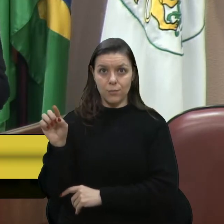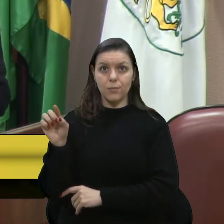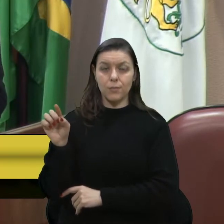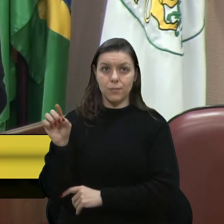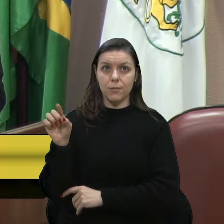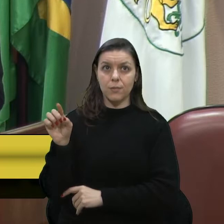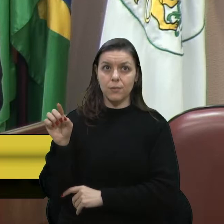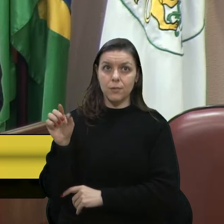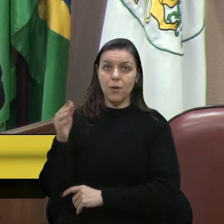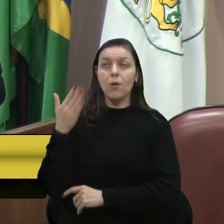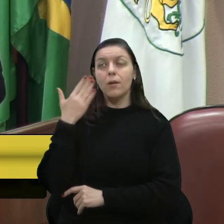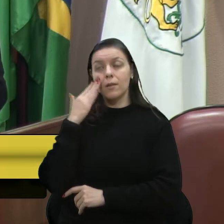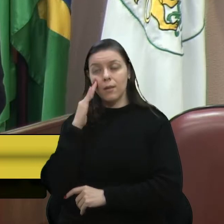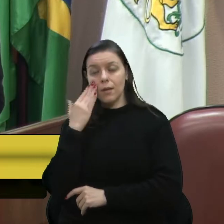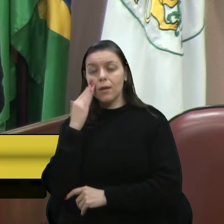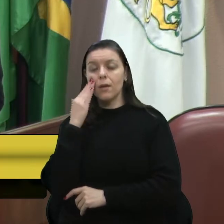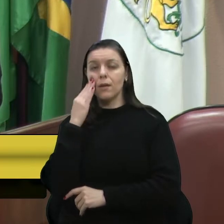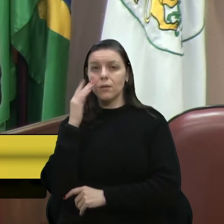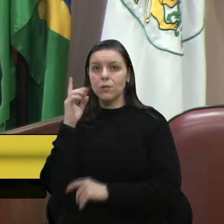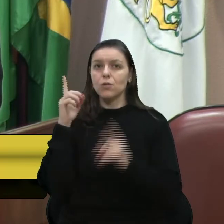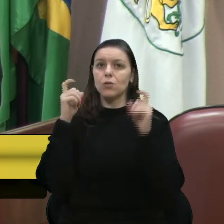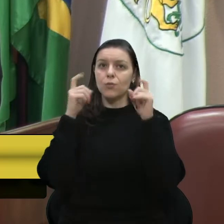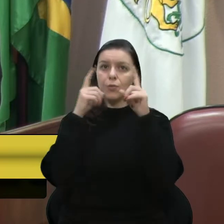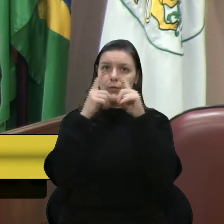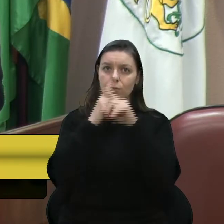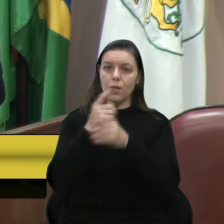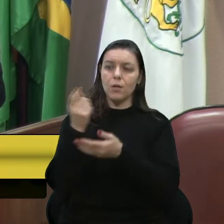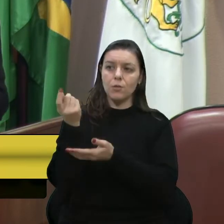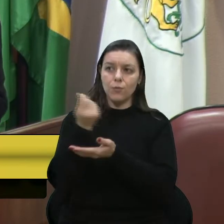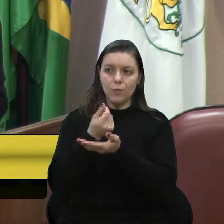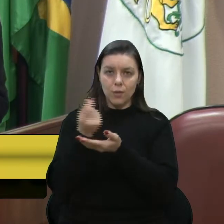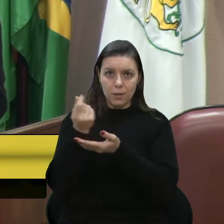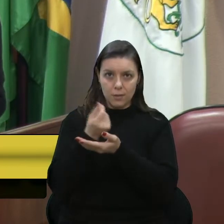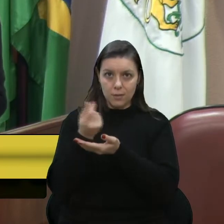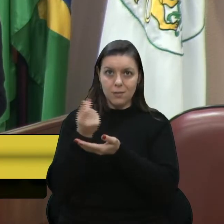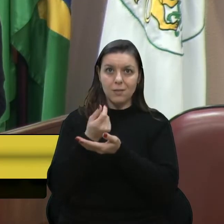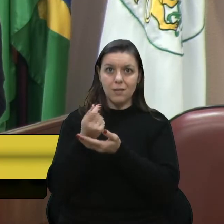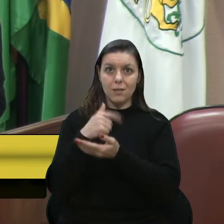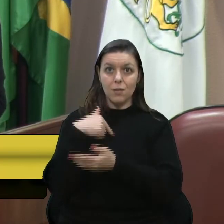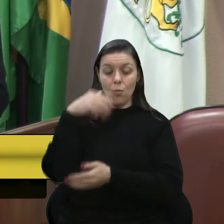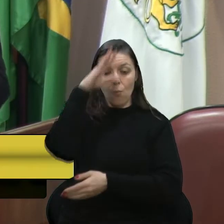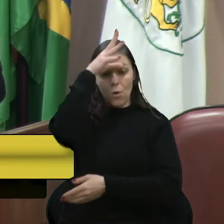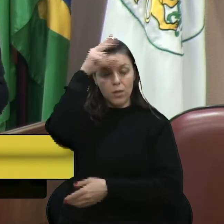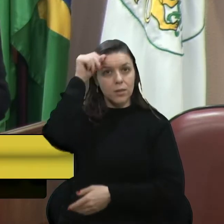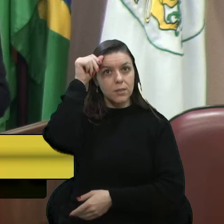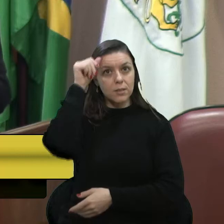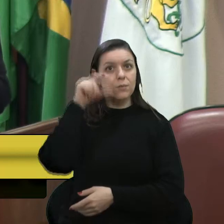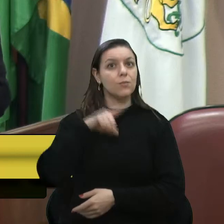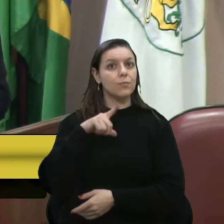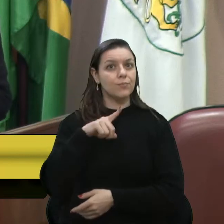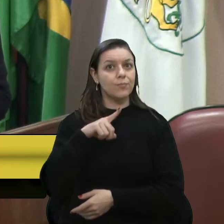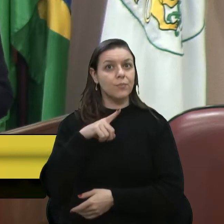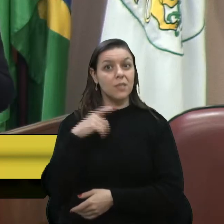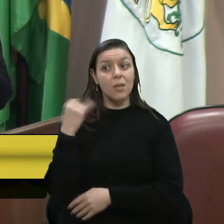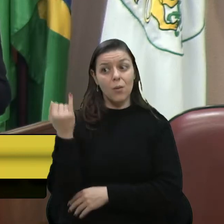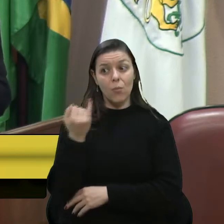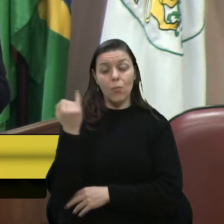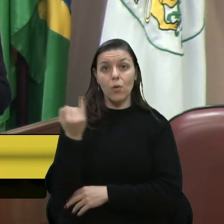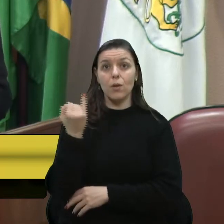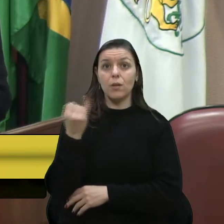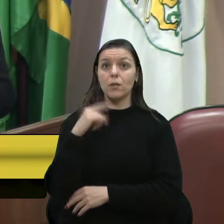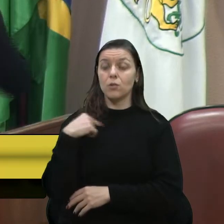é compreensível as dificuldades financeiras que o nosso município enfrenta. Mas é importante